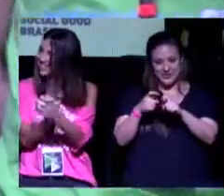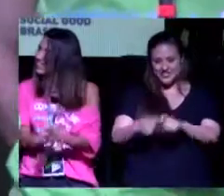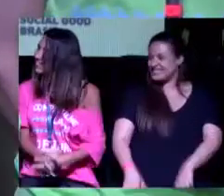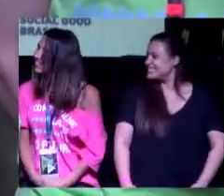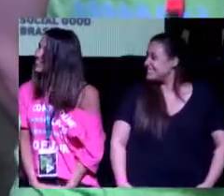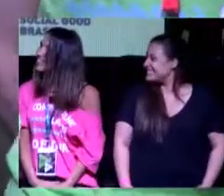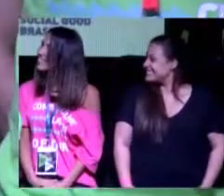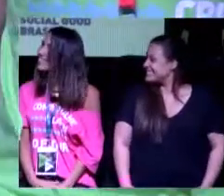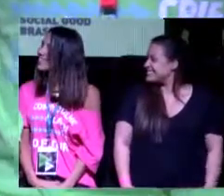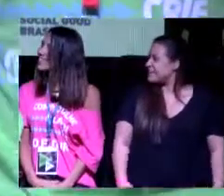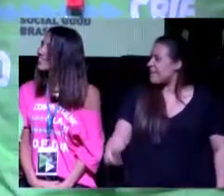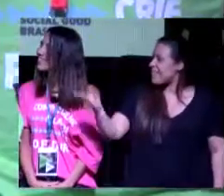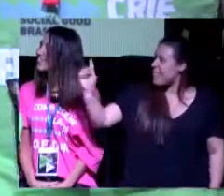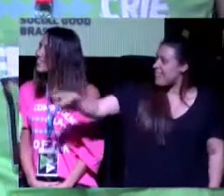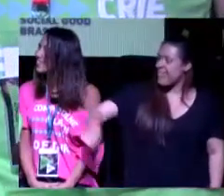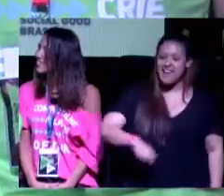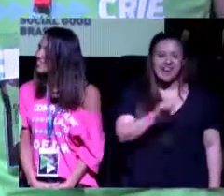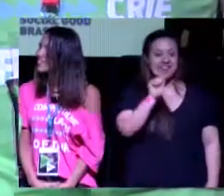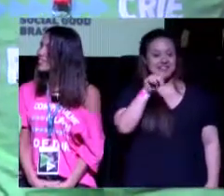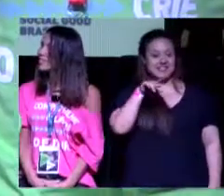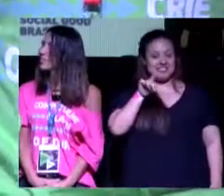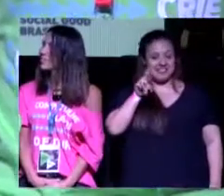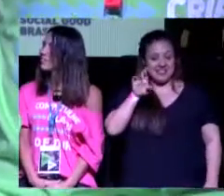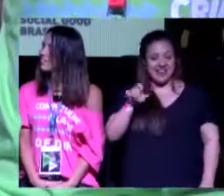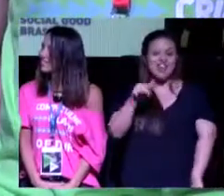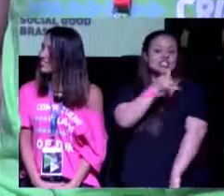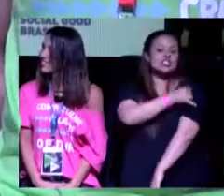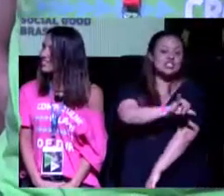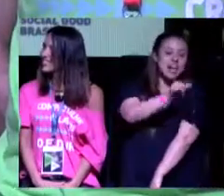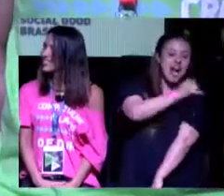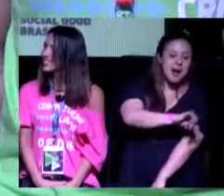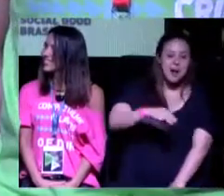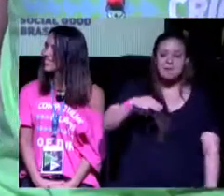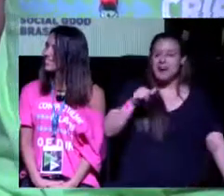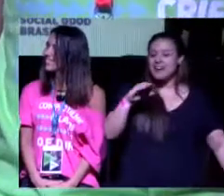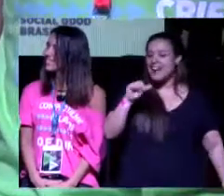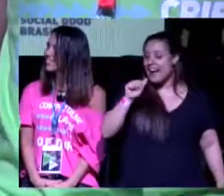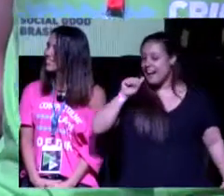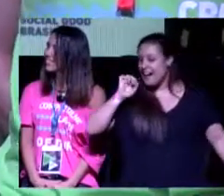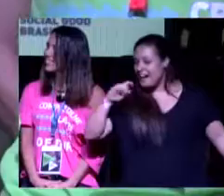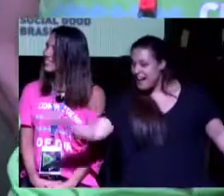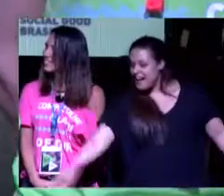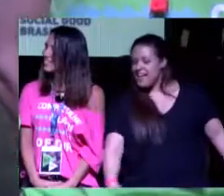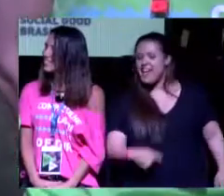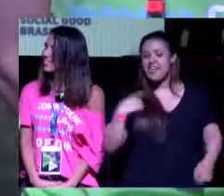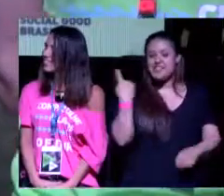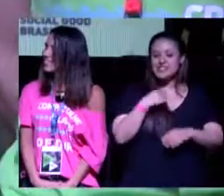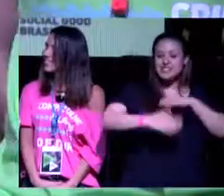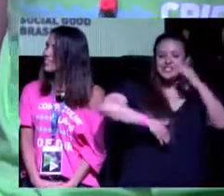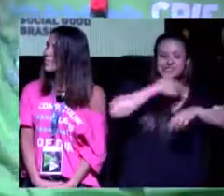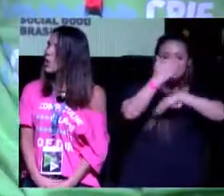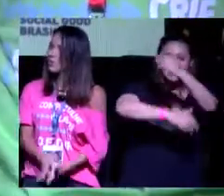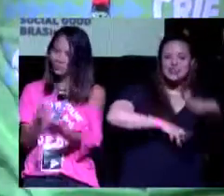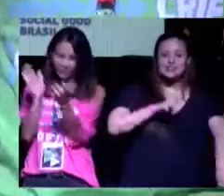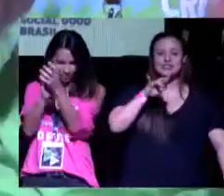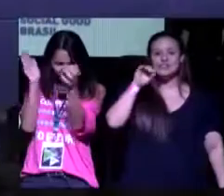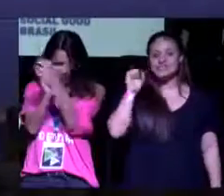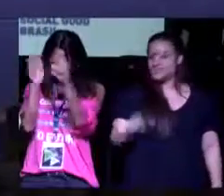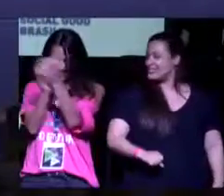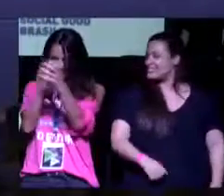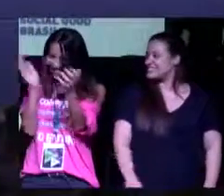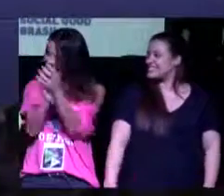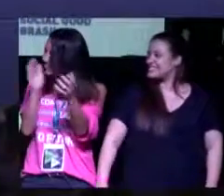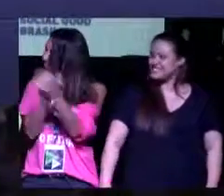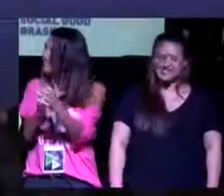Olá, pessoas! Eu sou o André, do Rio de Janeiro, Macaé, e estamos desenvolvendo o Instituto Ruios.